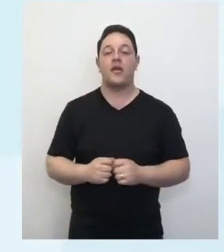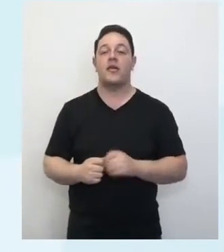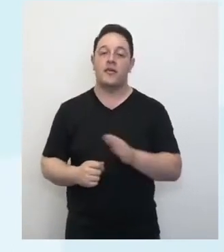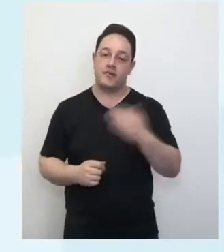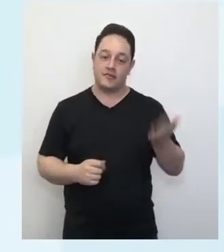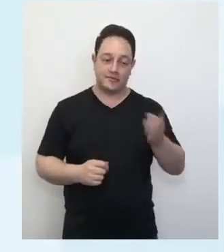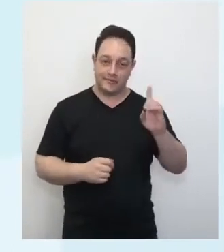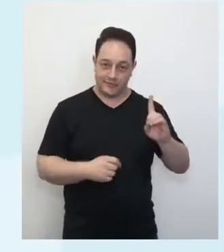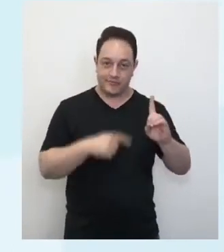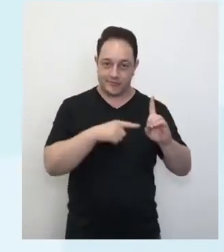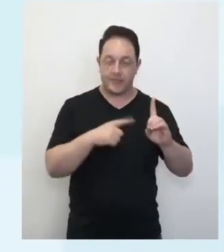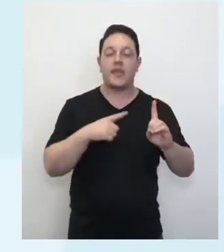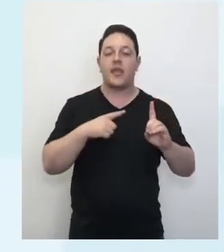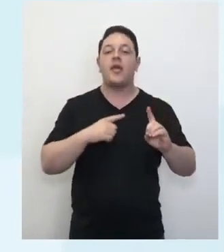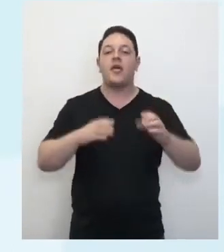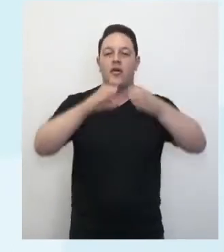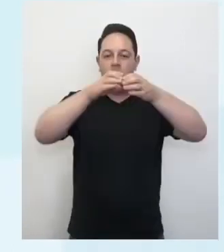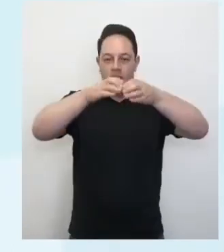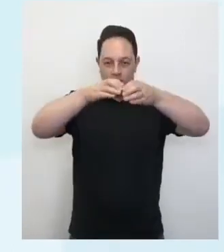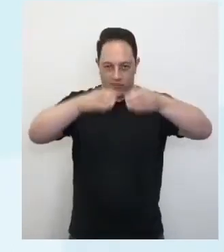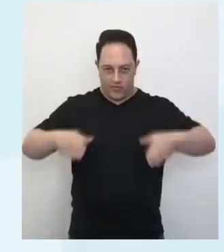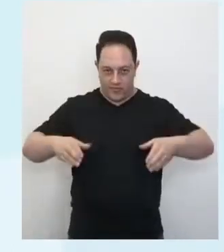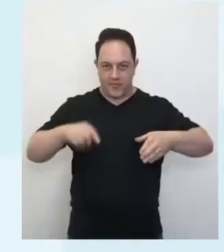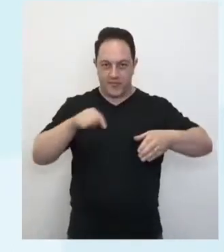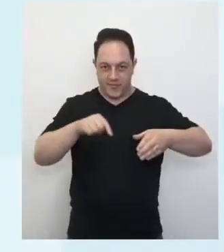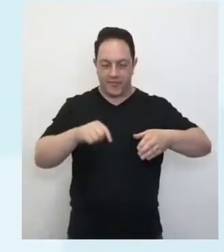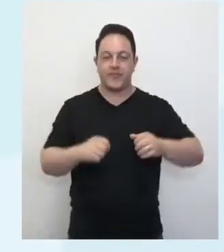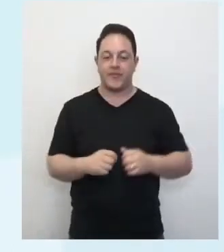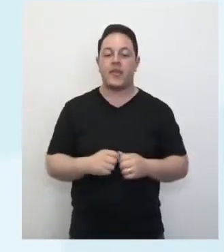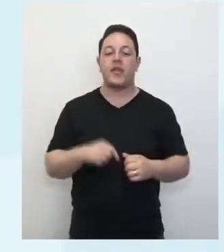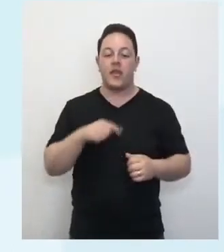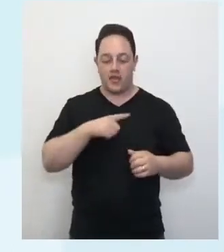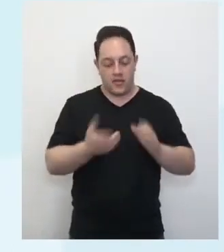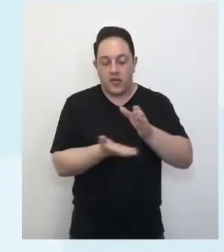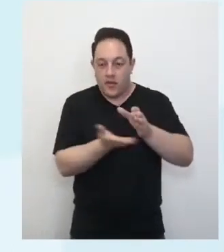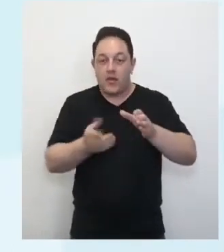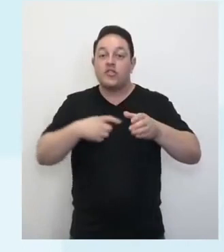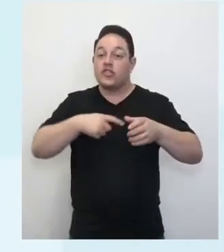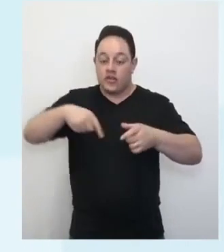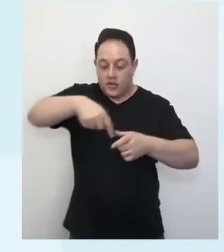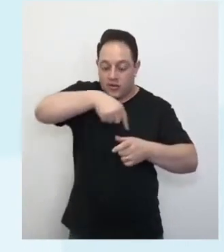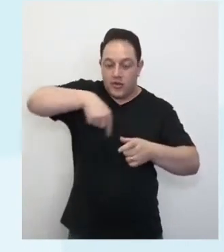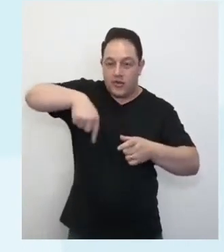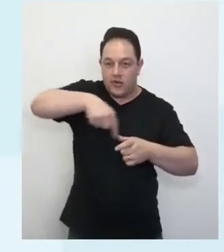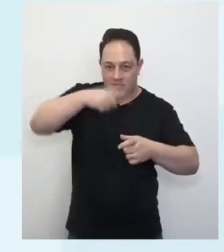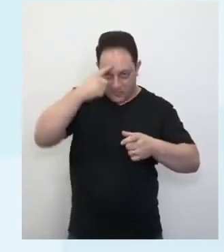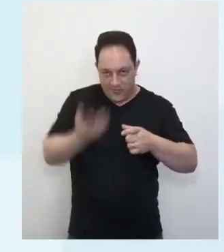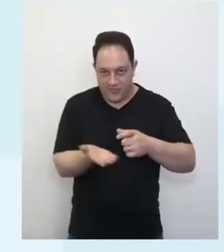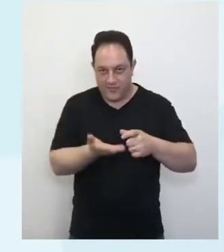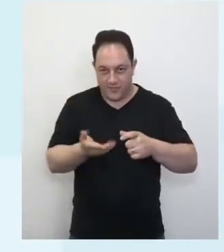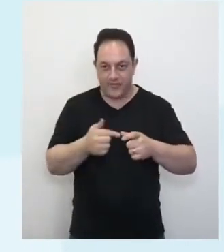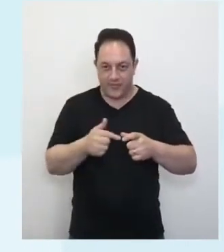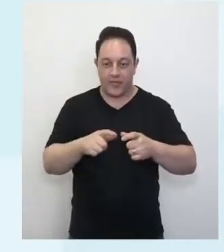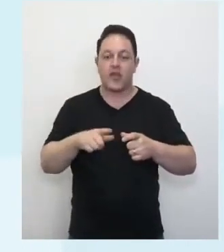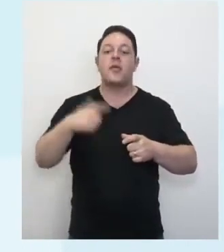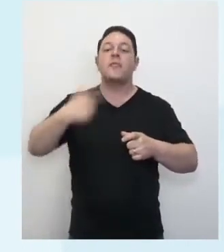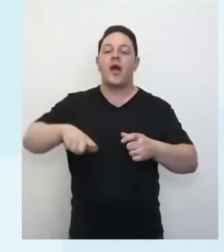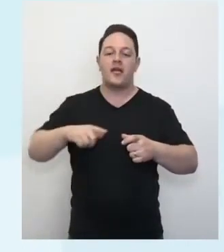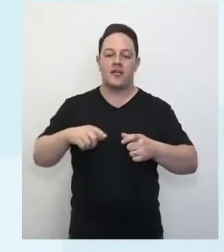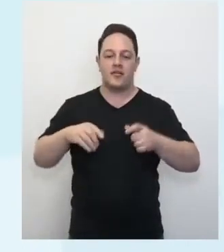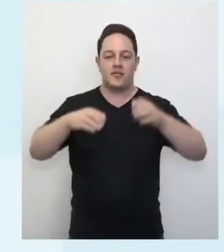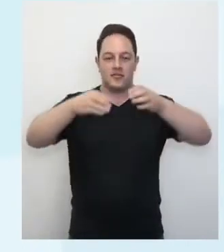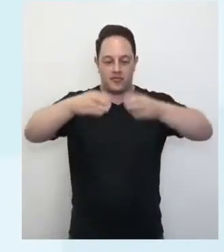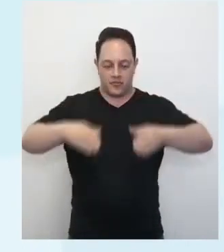direita nós temos um cone o cone ele tem uma base circular e é lateral é um